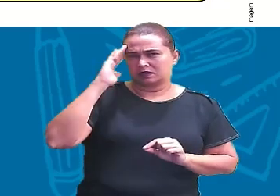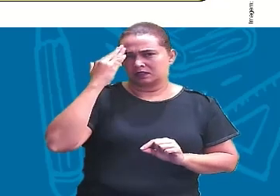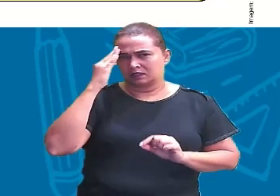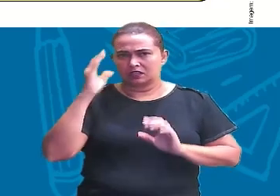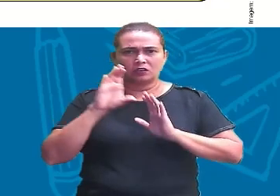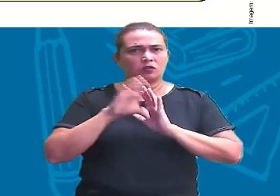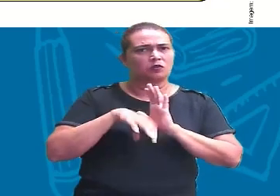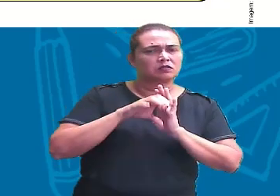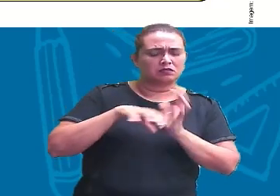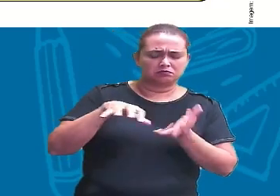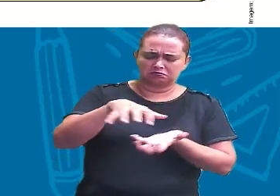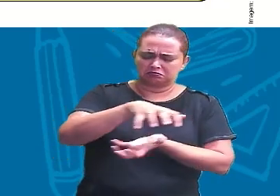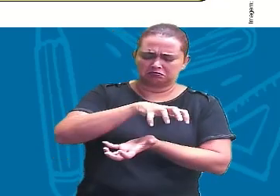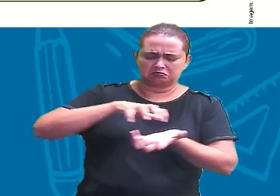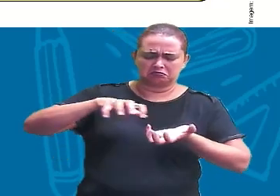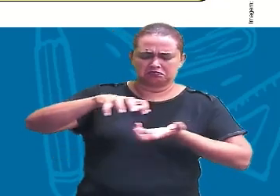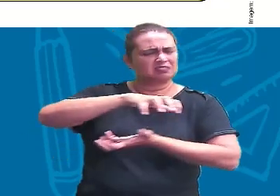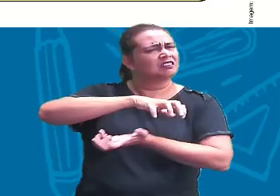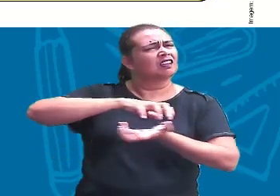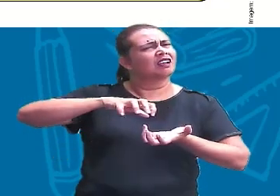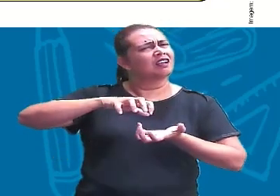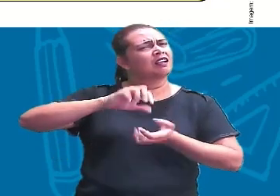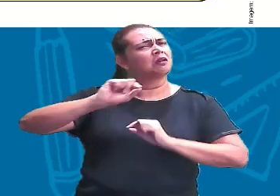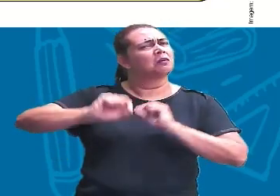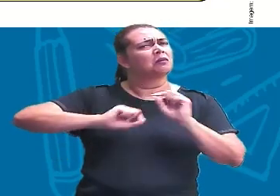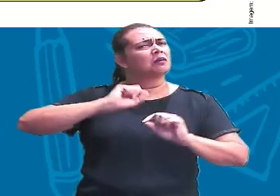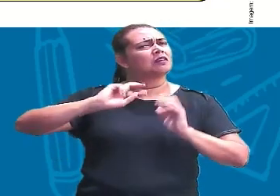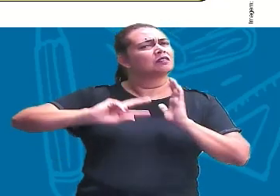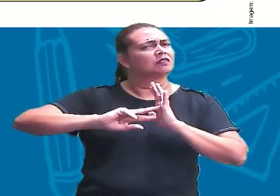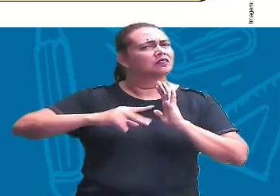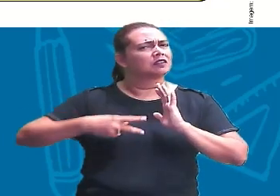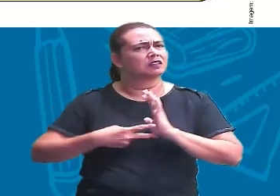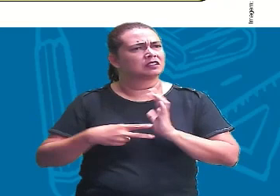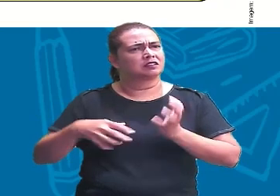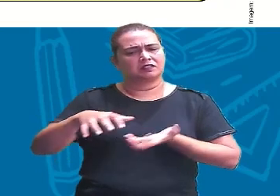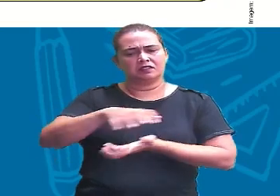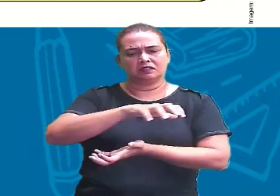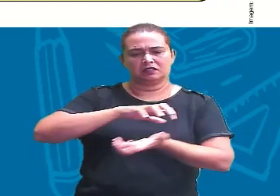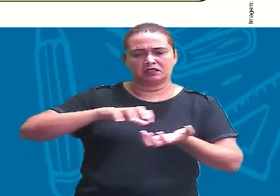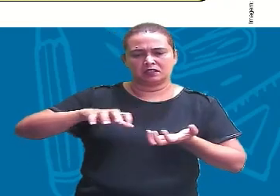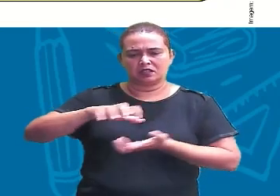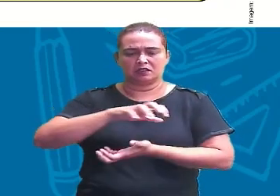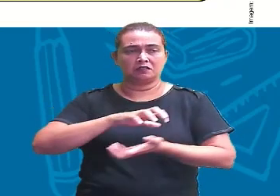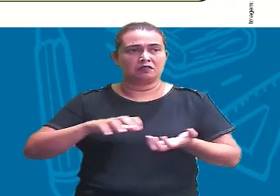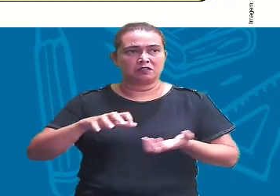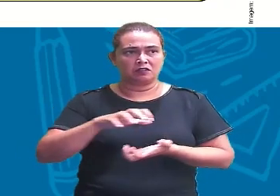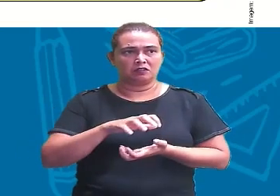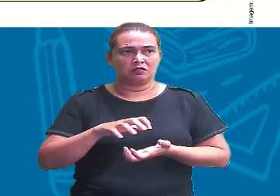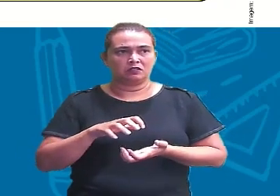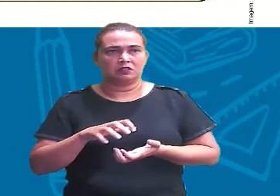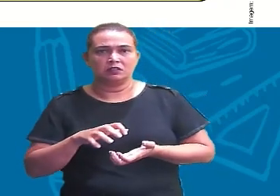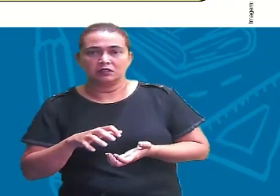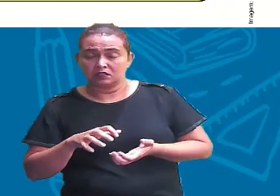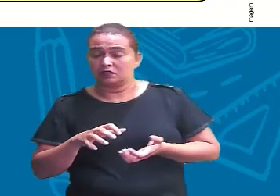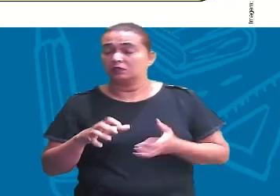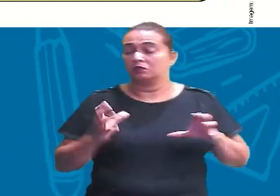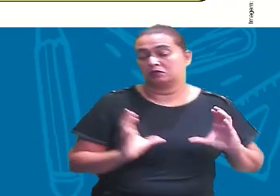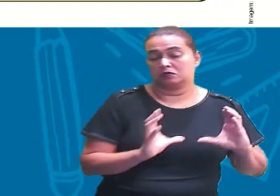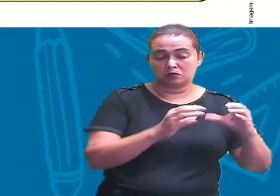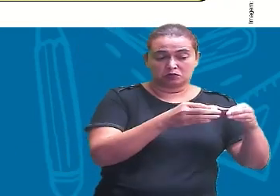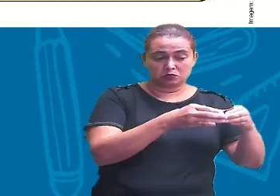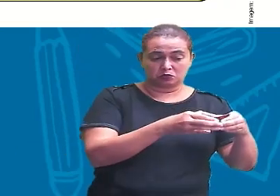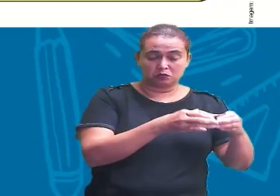de revolução. O que seria uma revolução, né? Uma revolução, para os historiadores, é uma